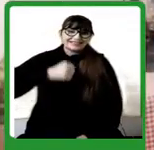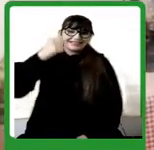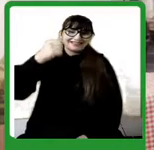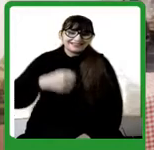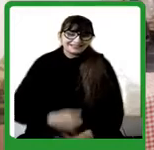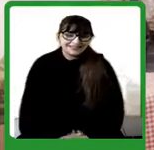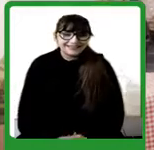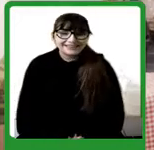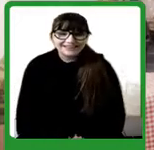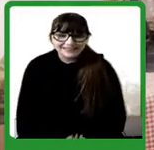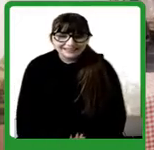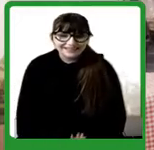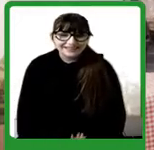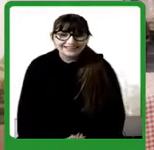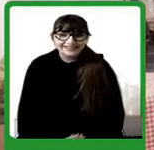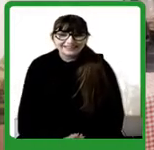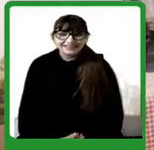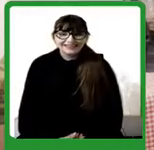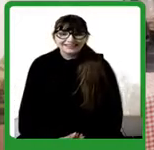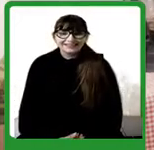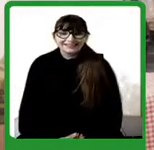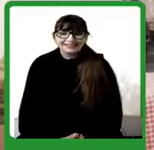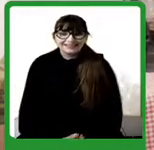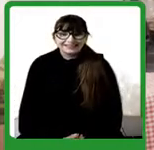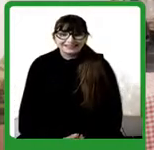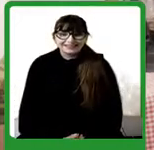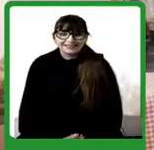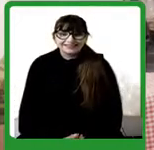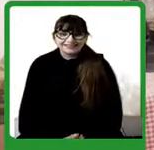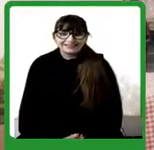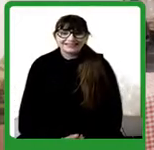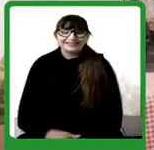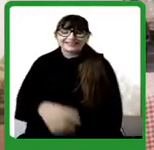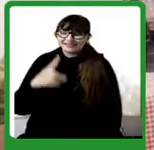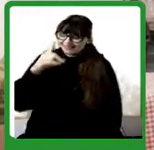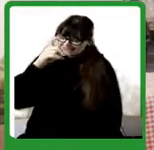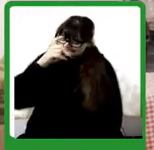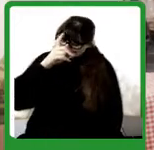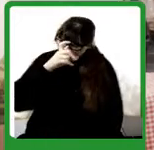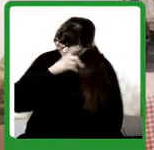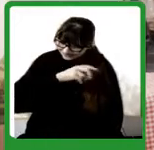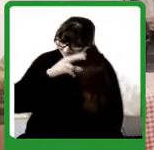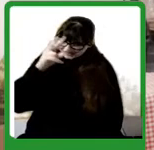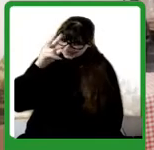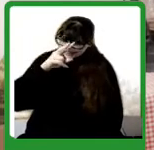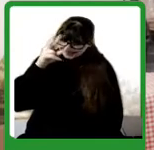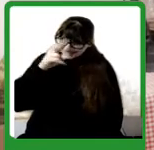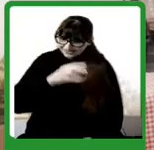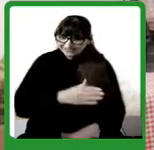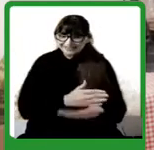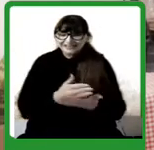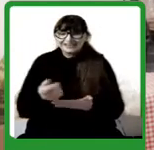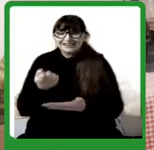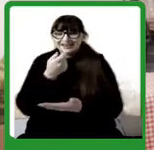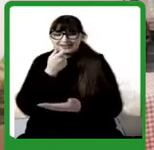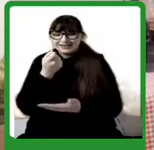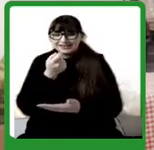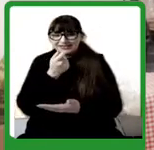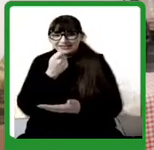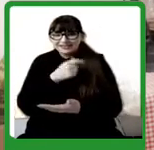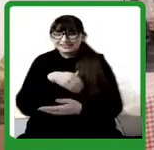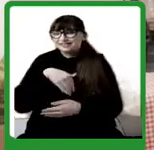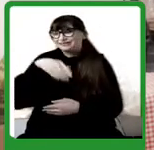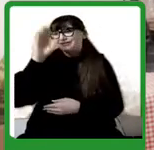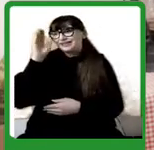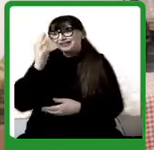Ó, mas peraí, tá ficando complicada a história. Não, começamos a mentir demais. Vamos reforçar aí, quem quiser